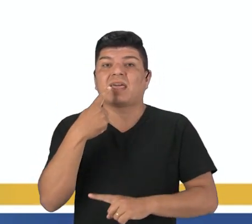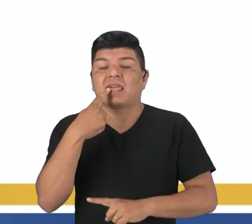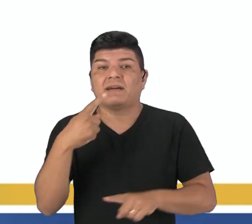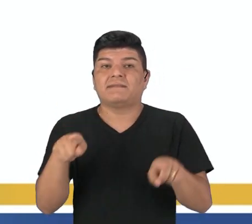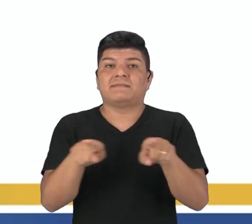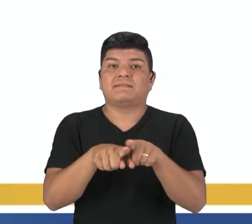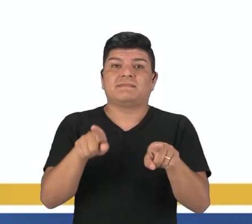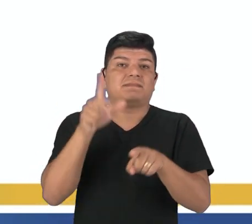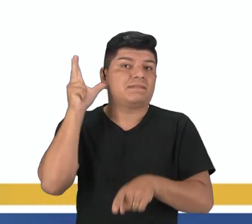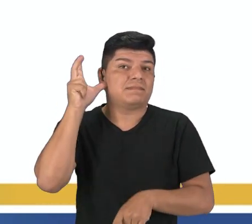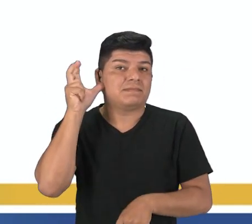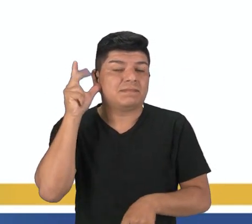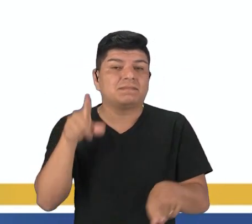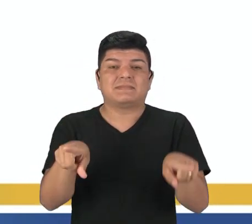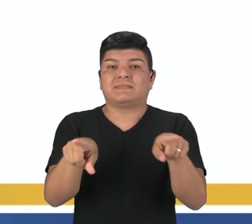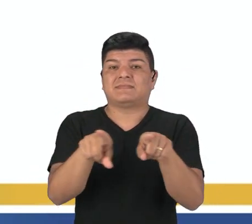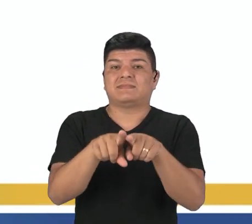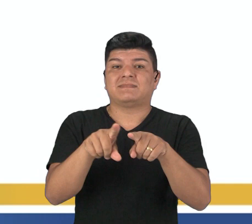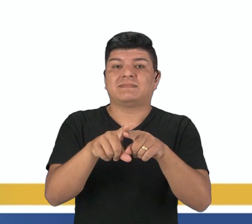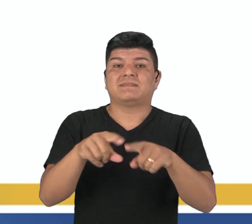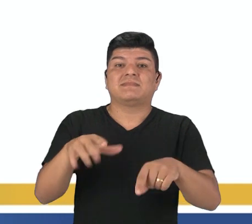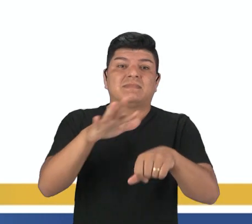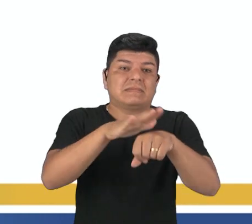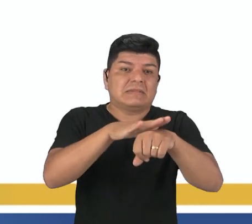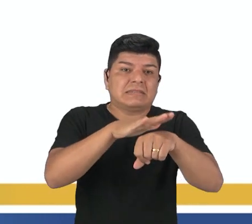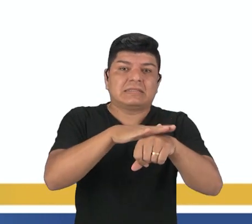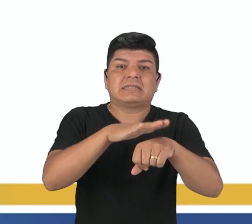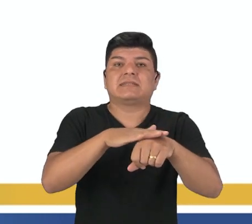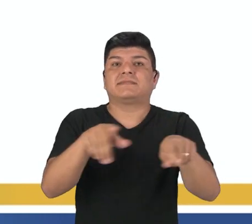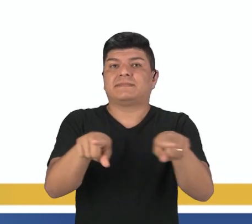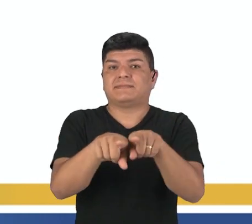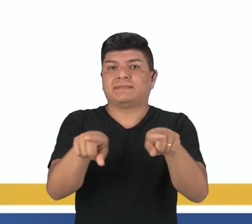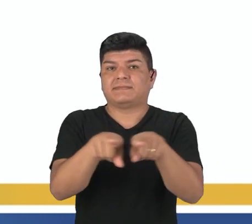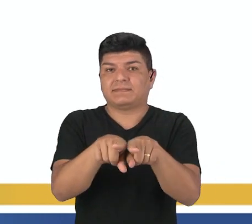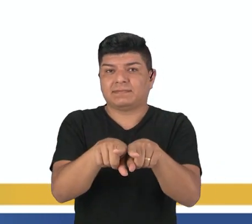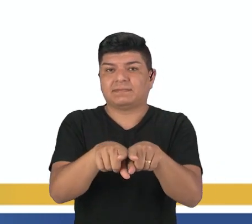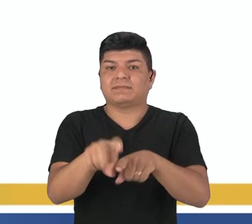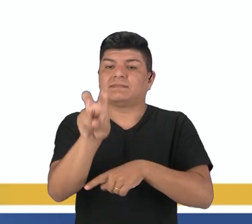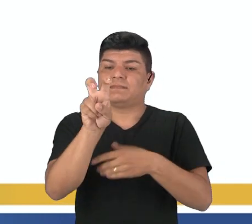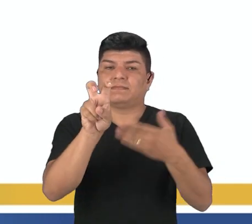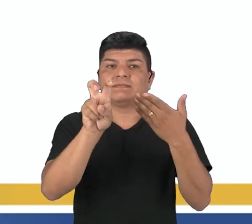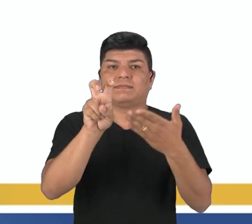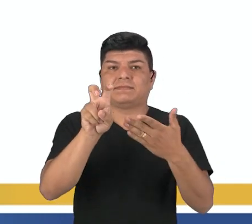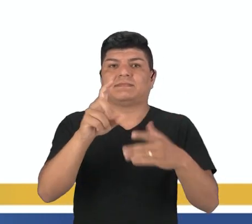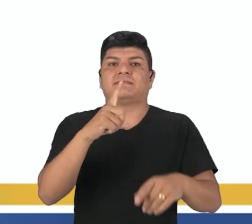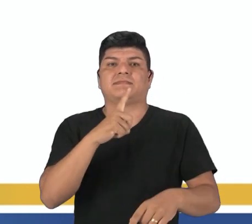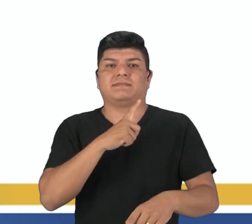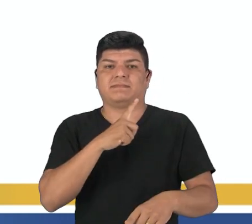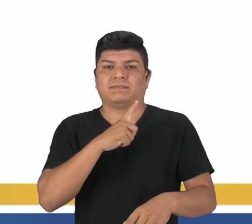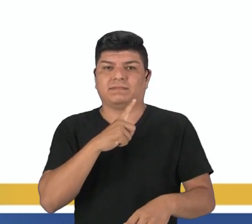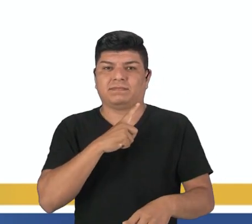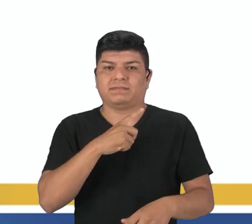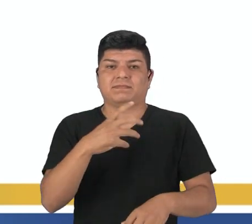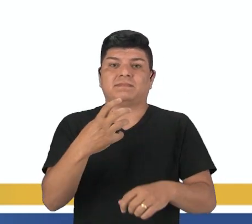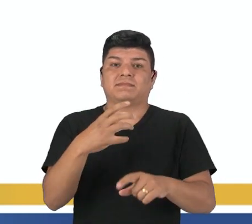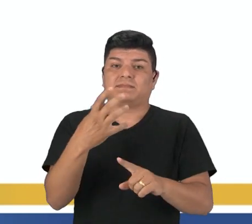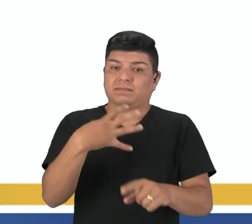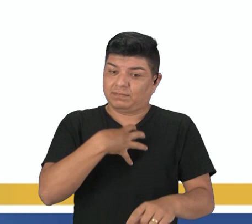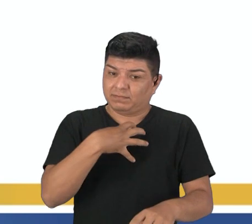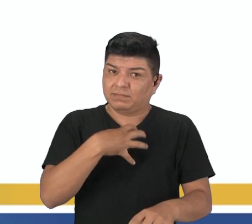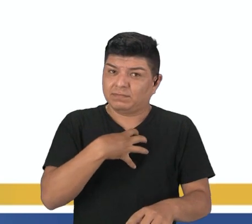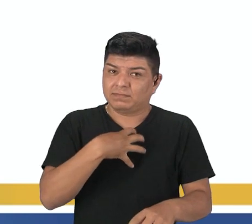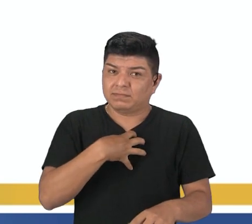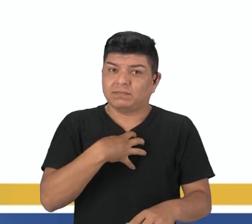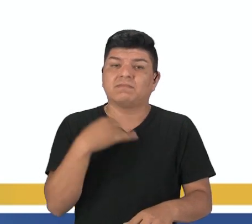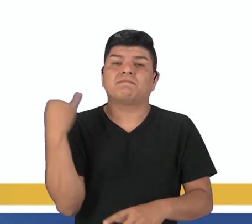a audição e o tato. Esses 5 sentidos fazem parte do sistema sensorial, que é